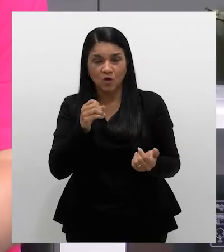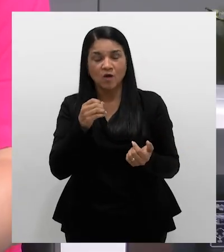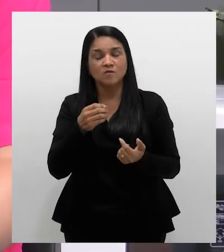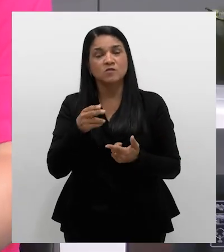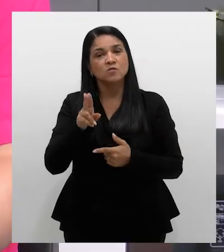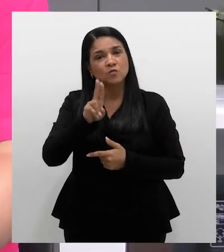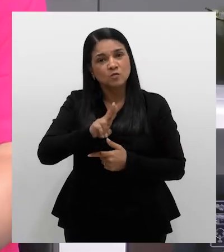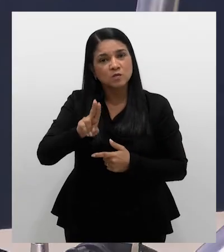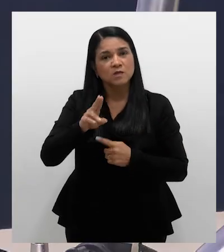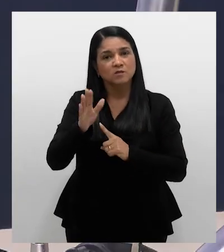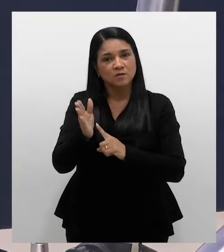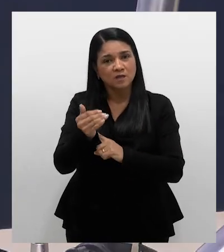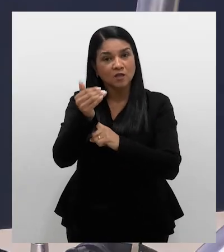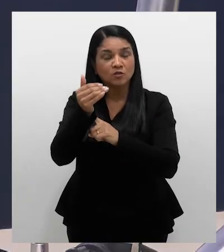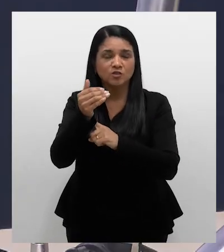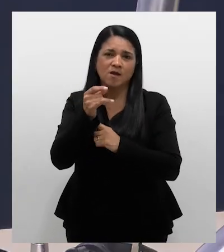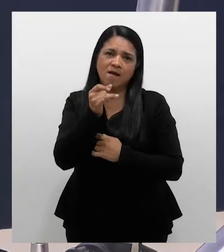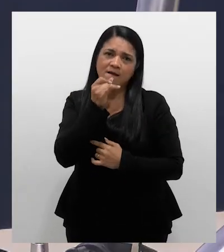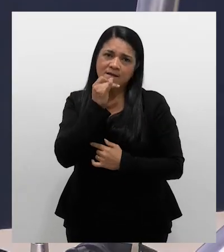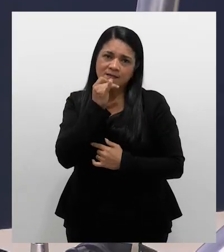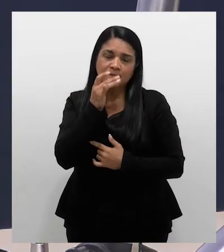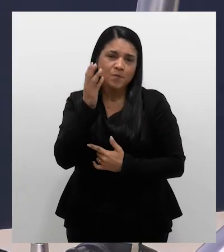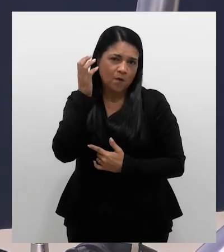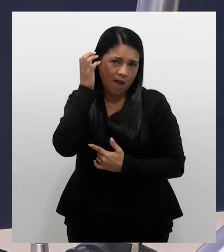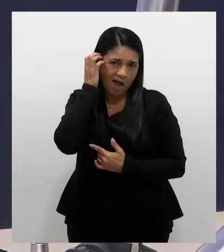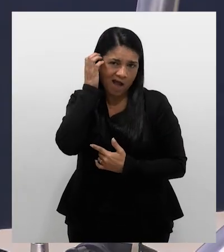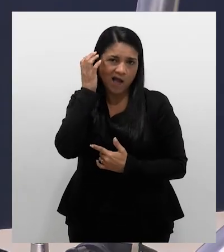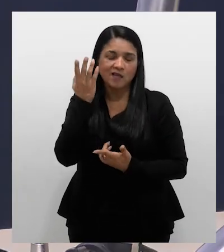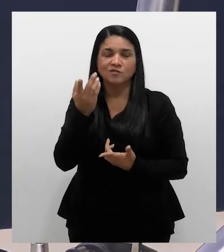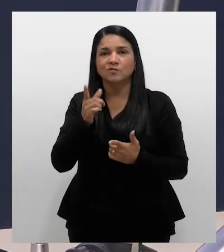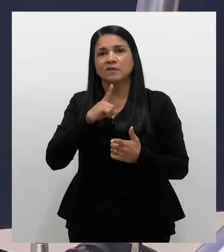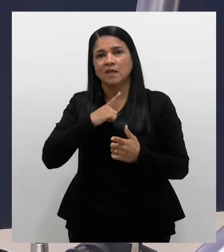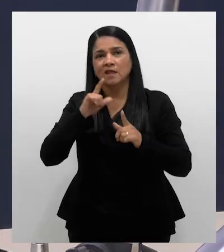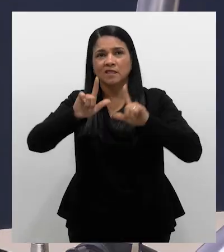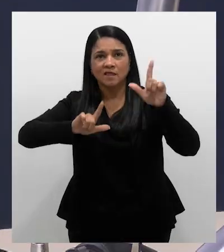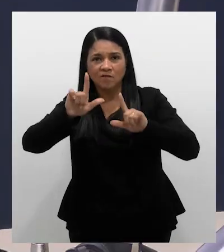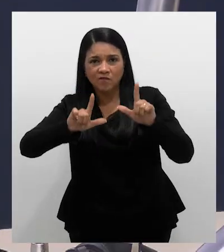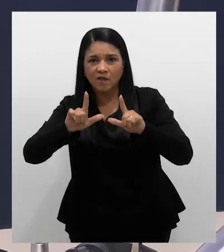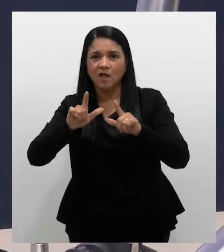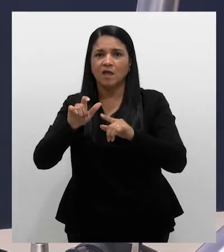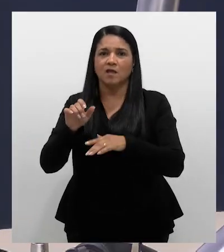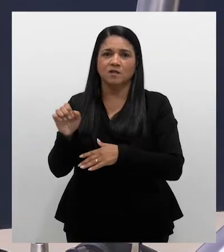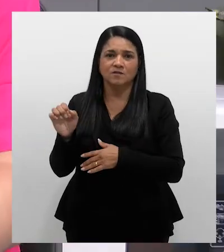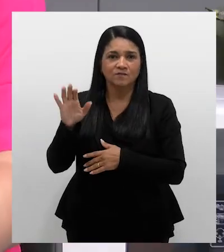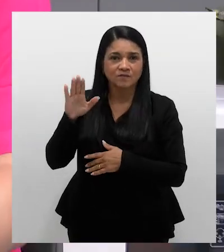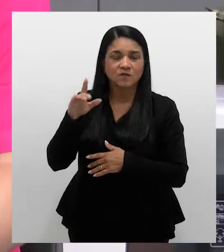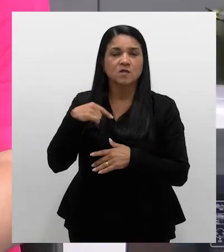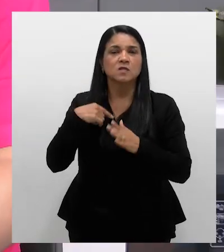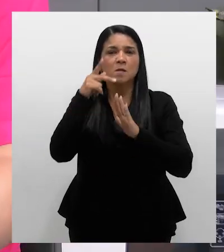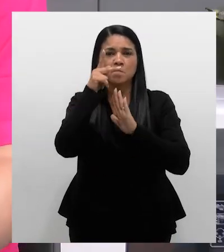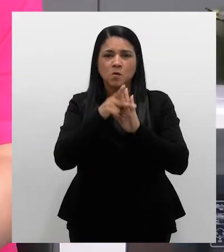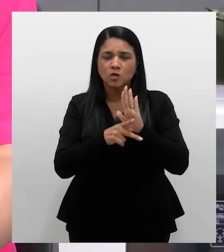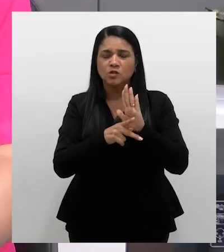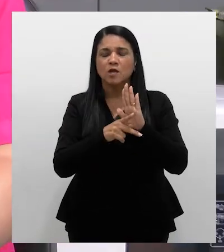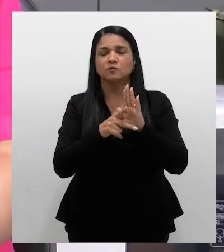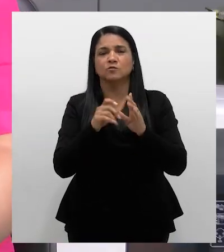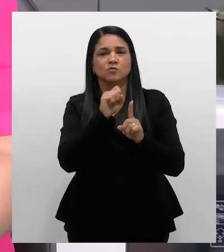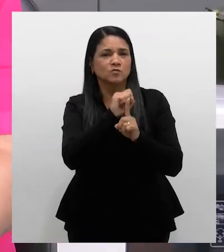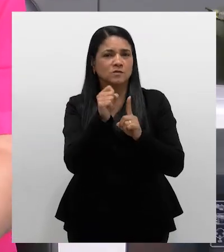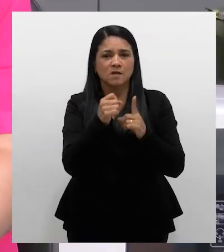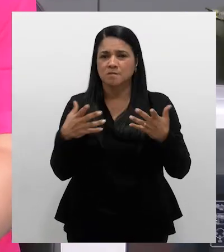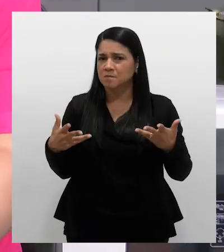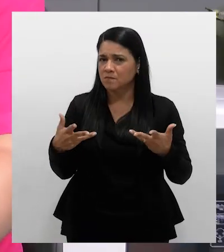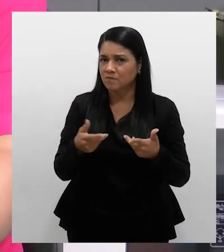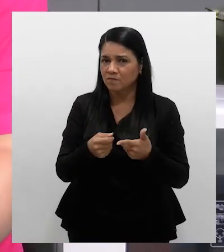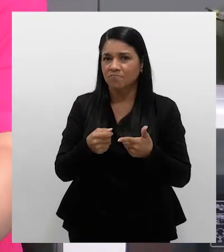certo com sim, outras tecnologias, como rádio foi só um exemplo, né? Tem TVs exato. comunitárias Sim, e projetos sociais maravilhosos,